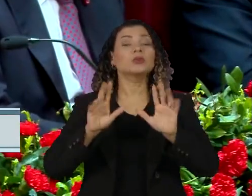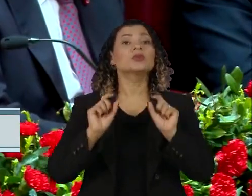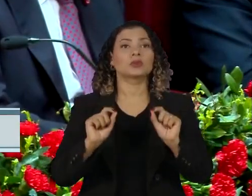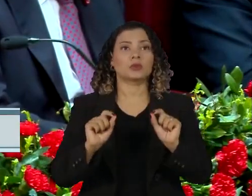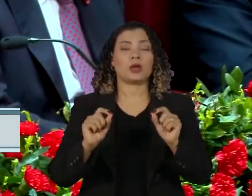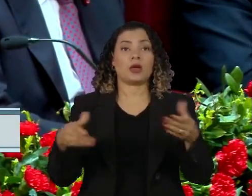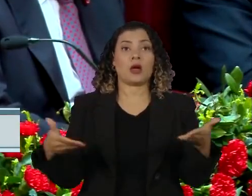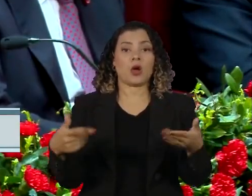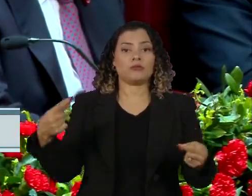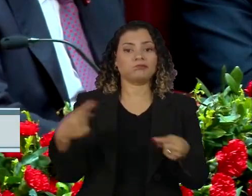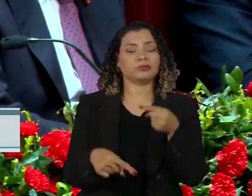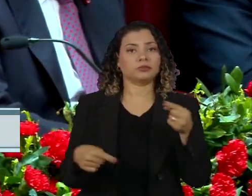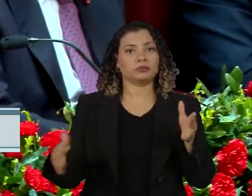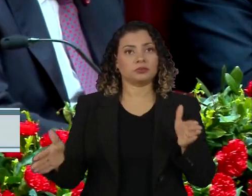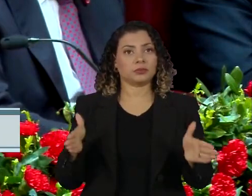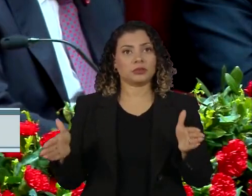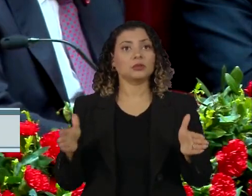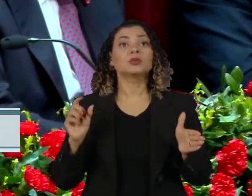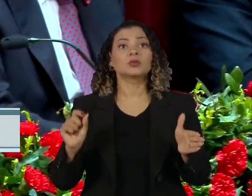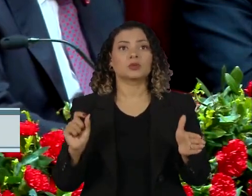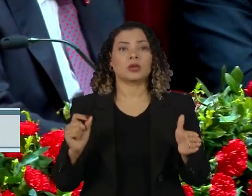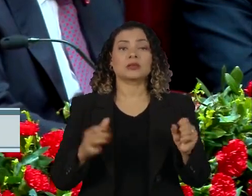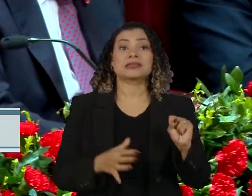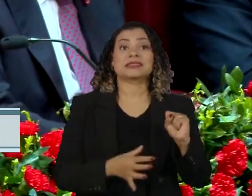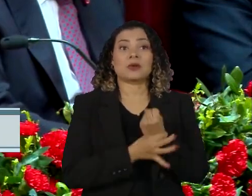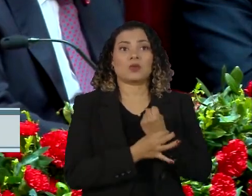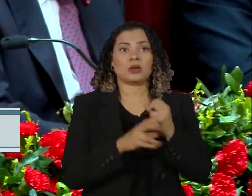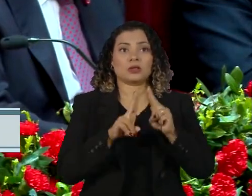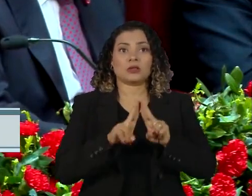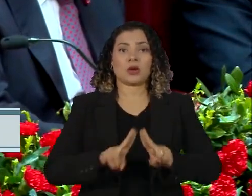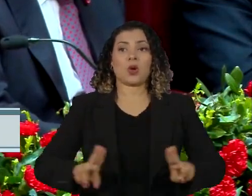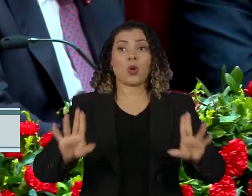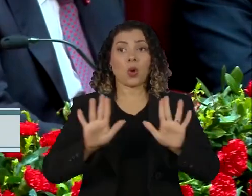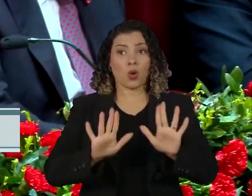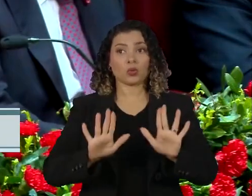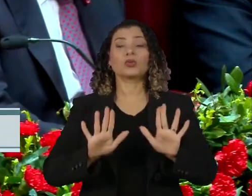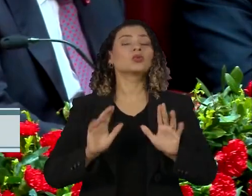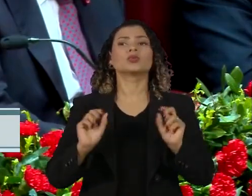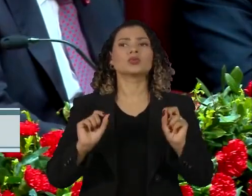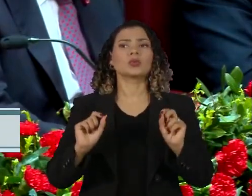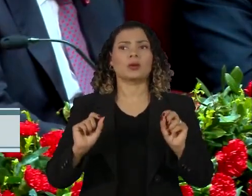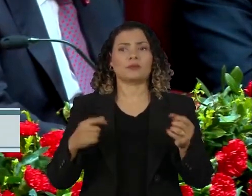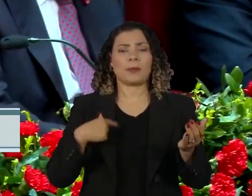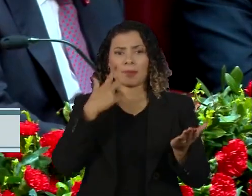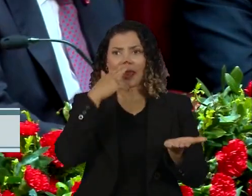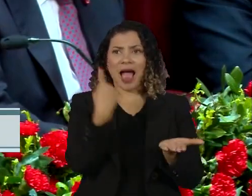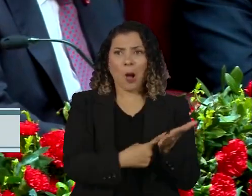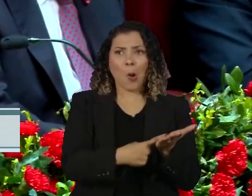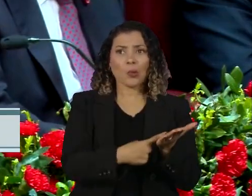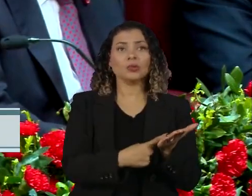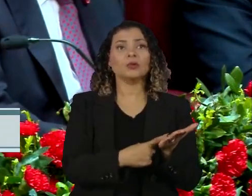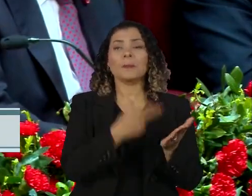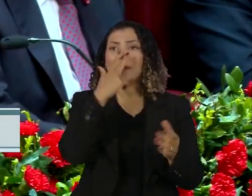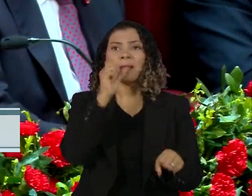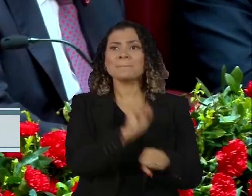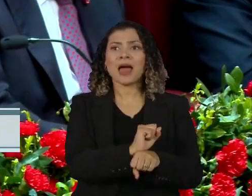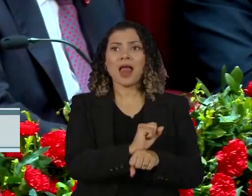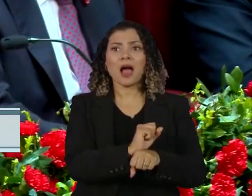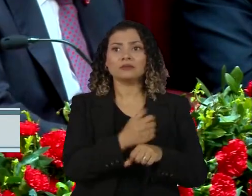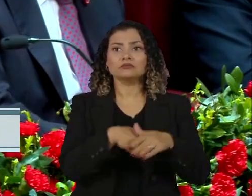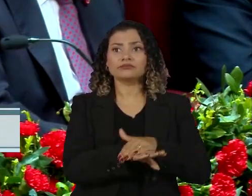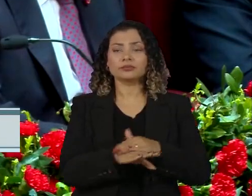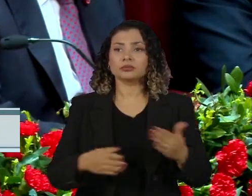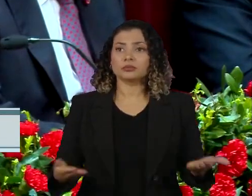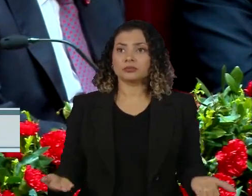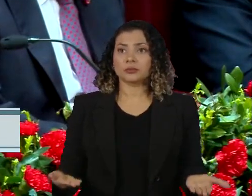à atualidade. O Conselho de Segurança das Nações Unidas encontra-se praticamente paralisado. Isso